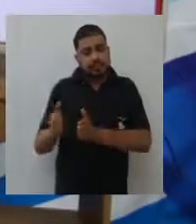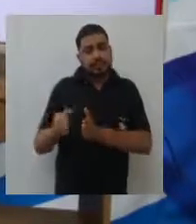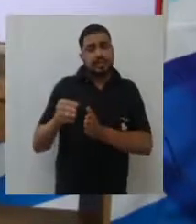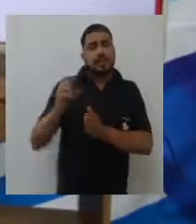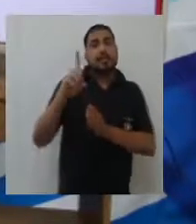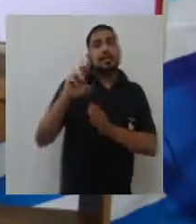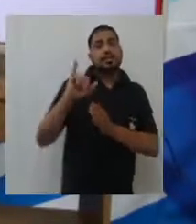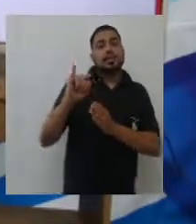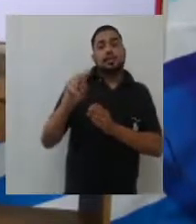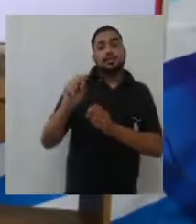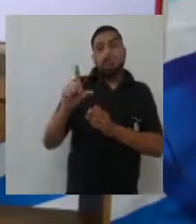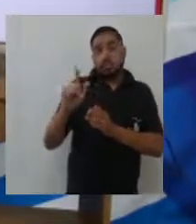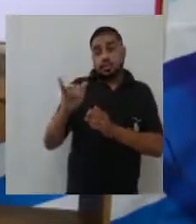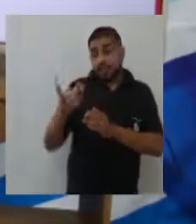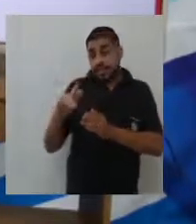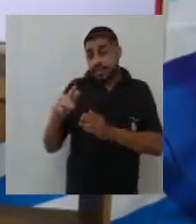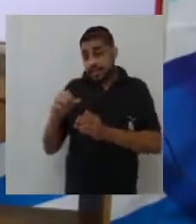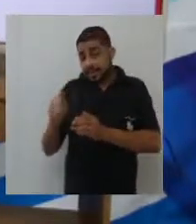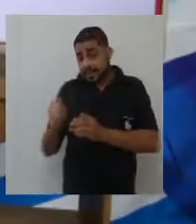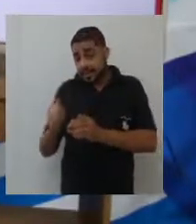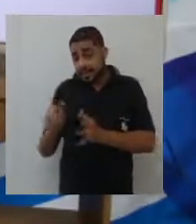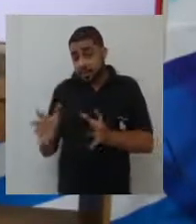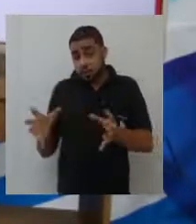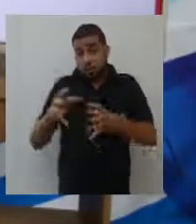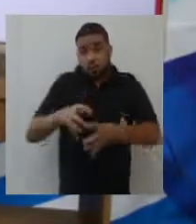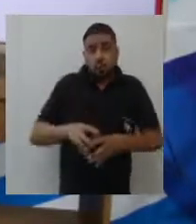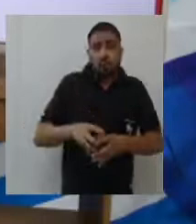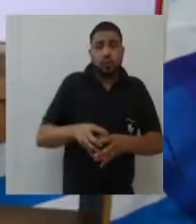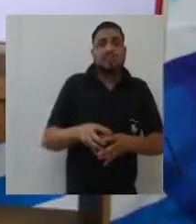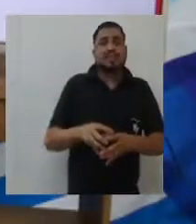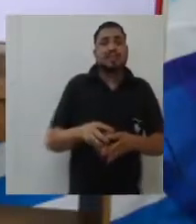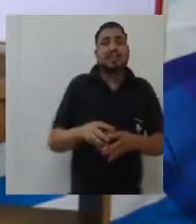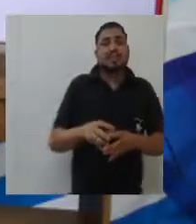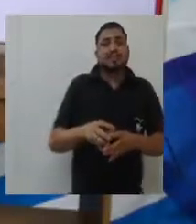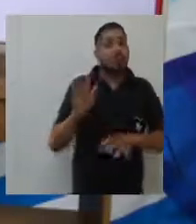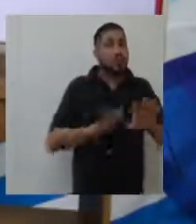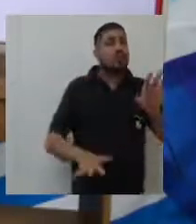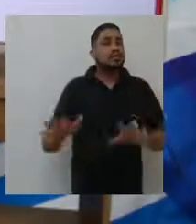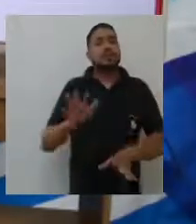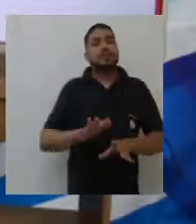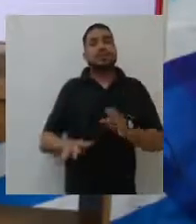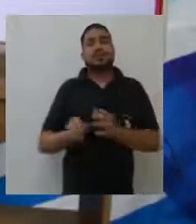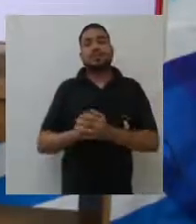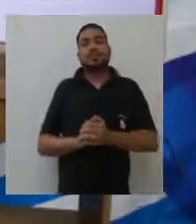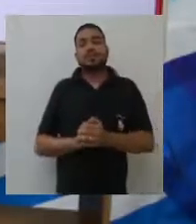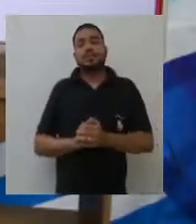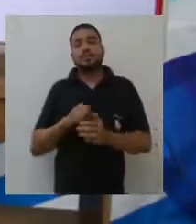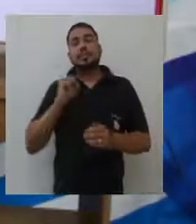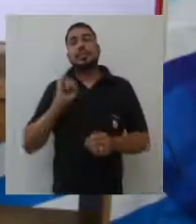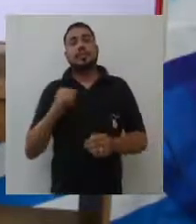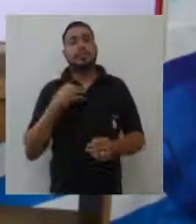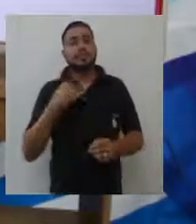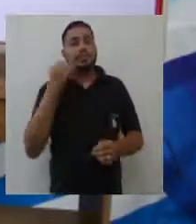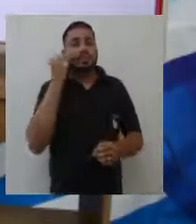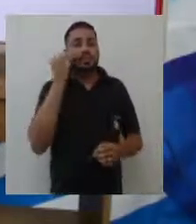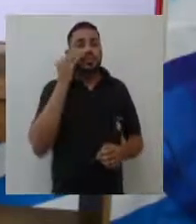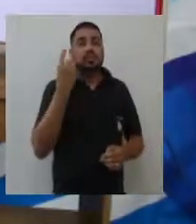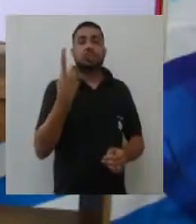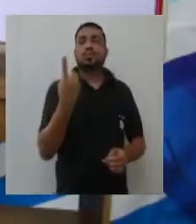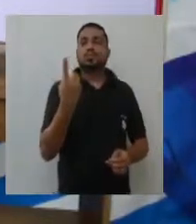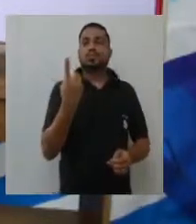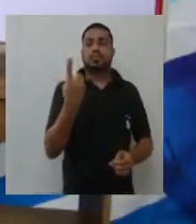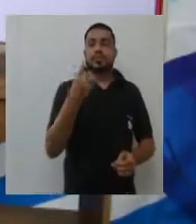e concentrada. Muito cuidado, mas muito cuidado aí. Se eu degusto apenas uma